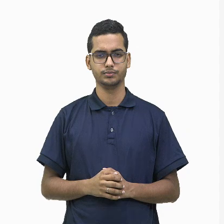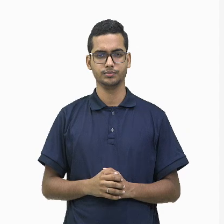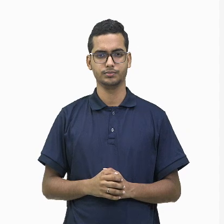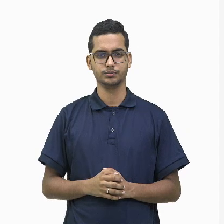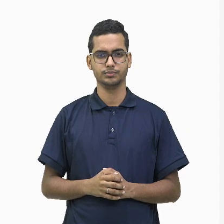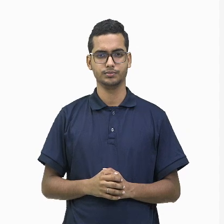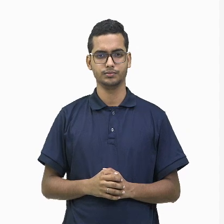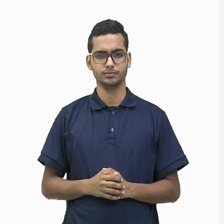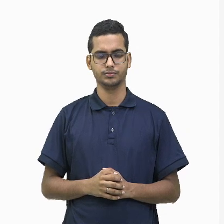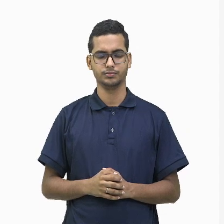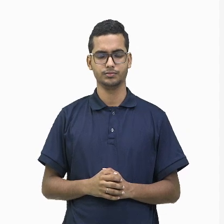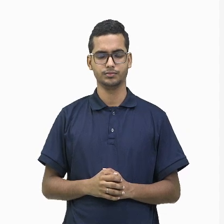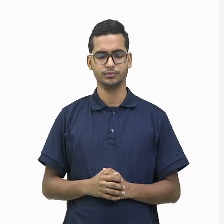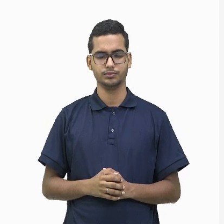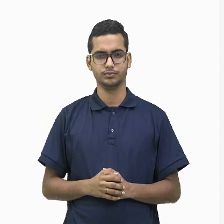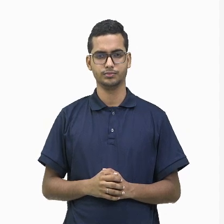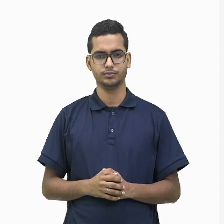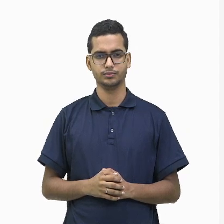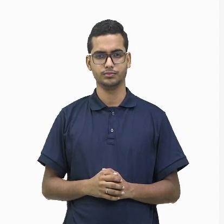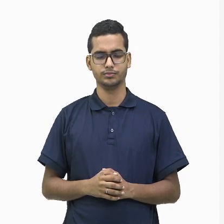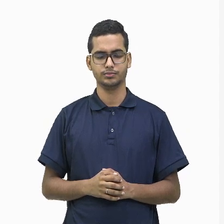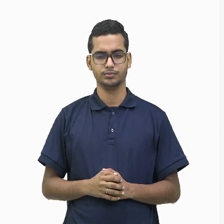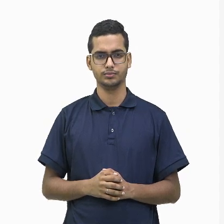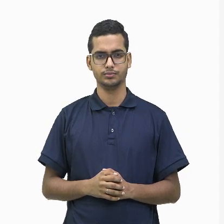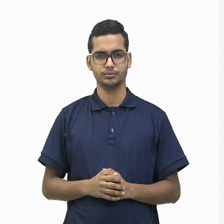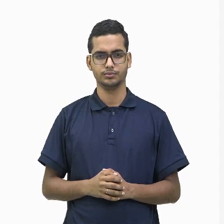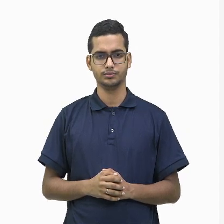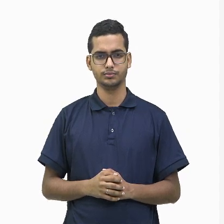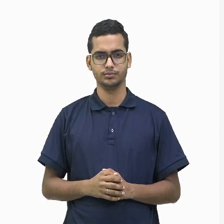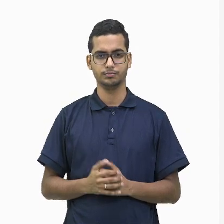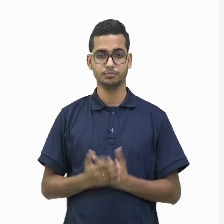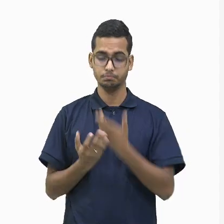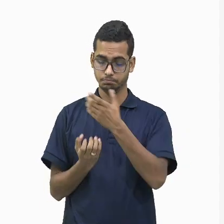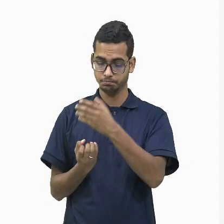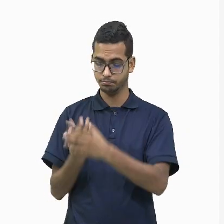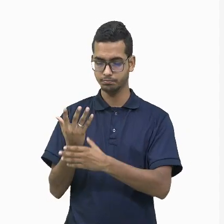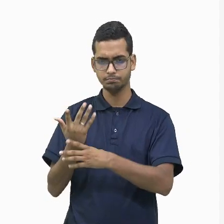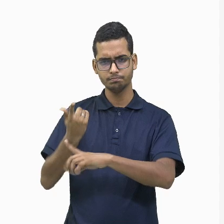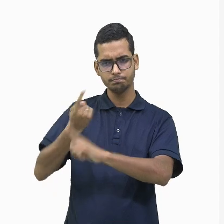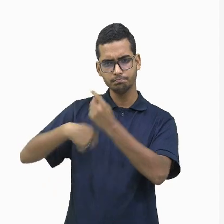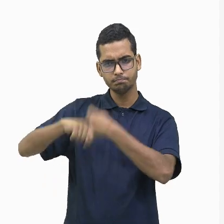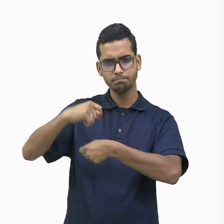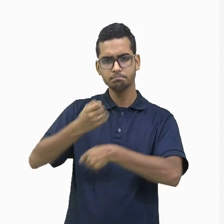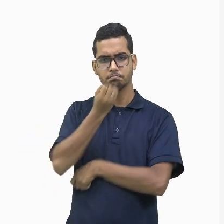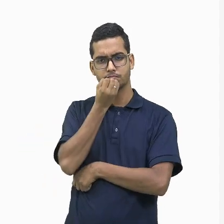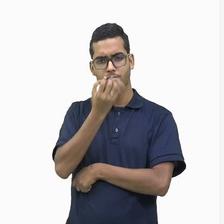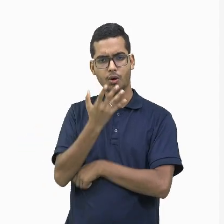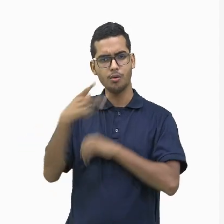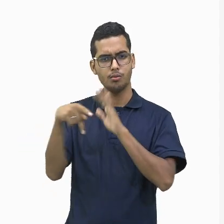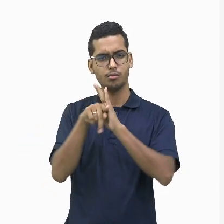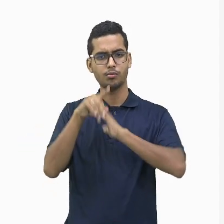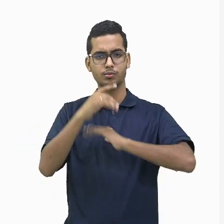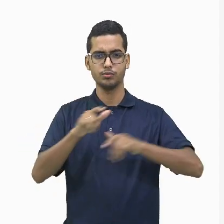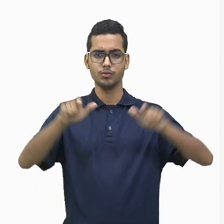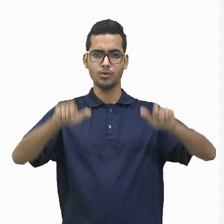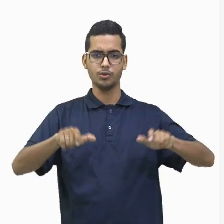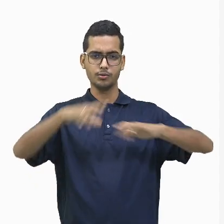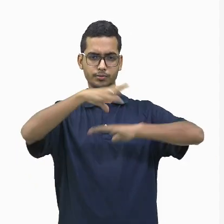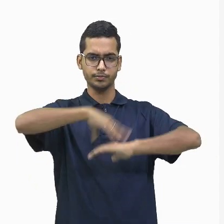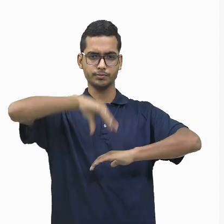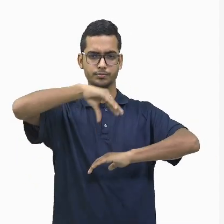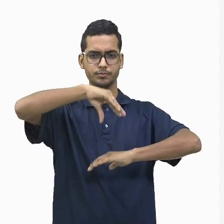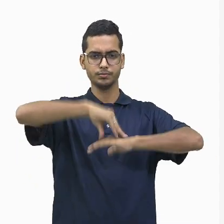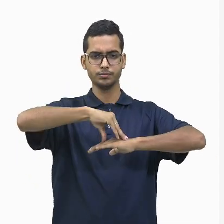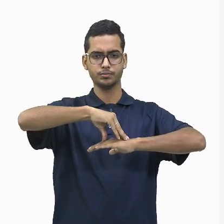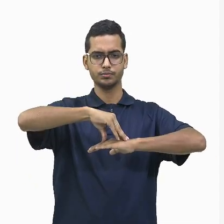do florescimento, né, econômico positivo de Constantinopla, já